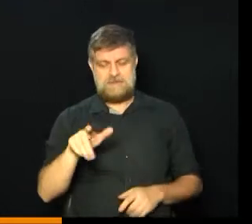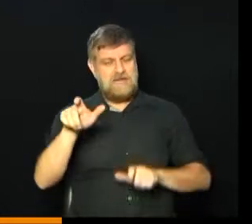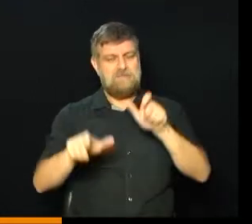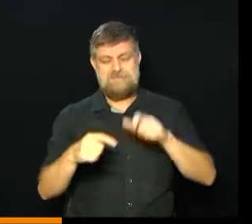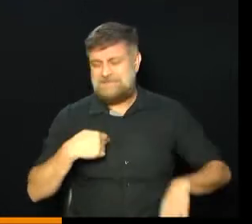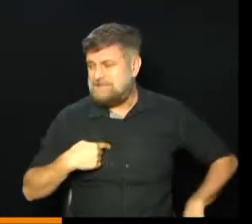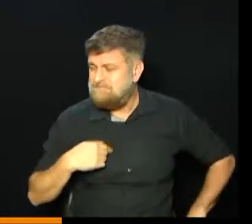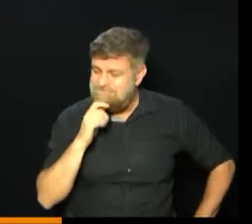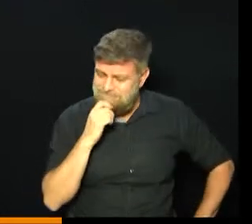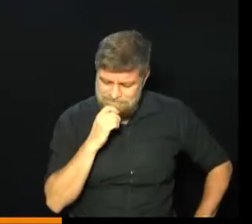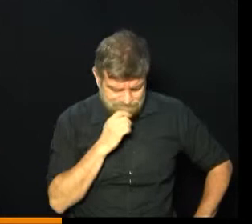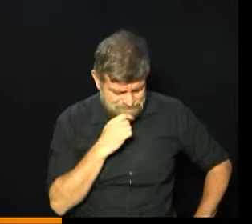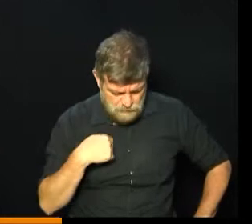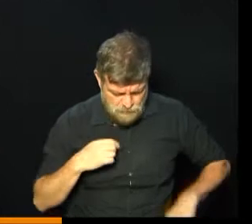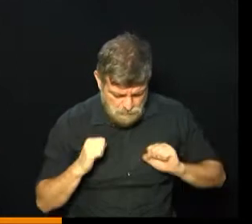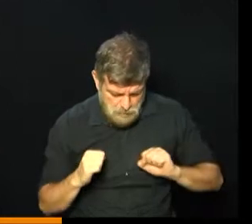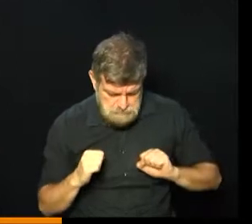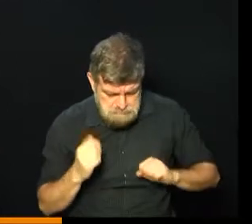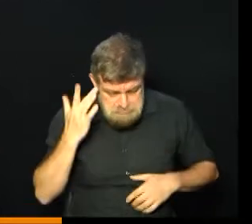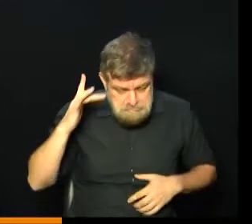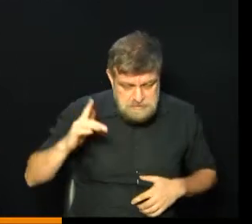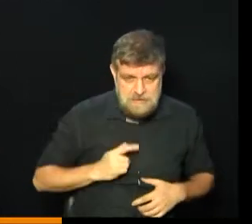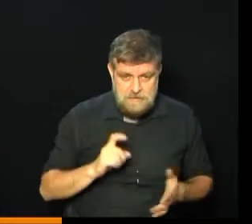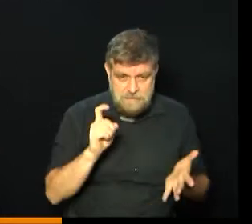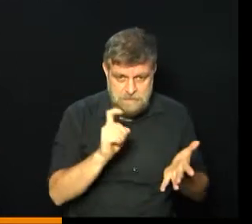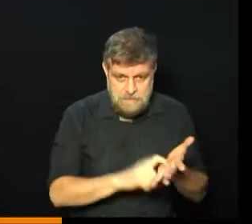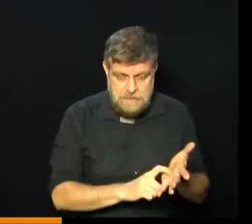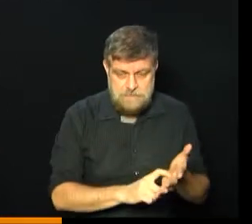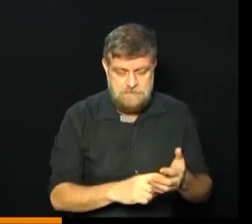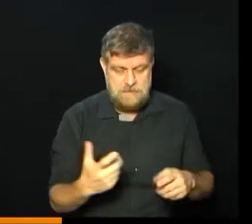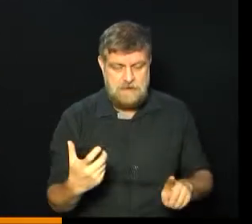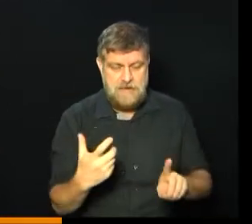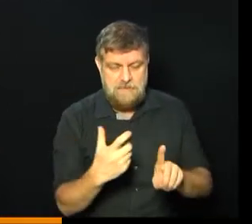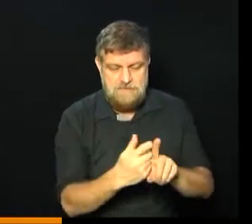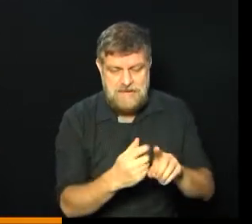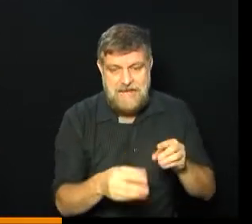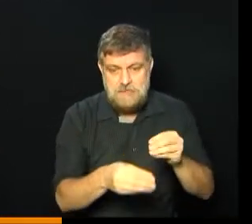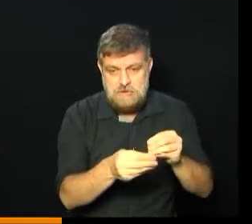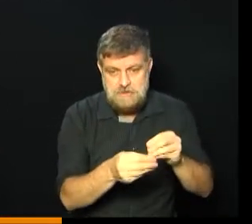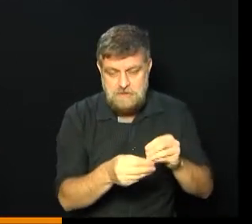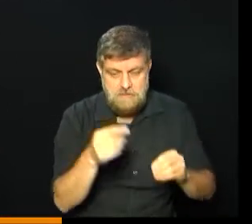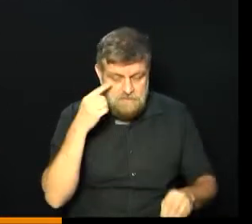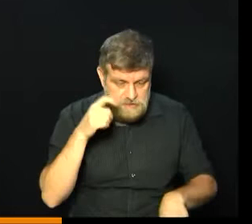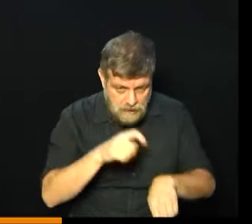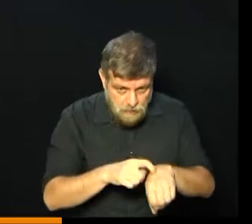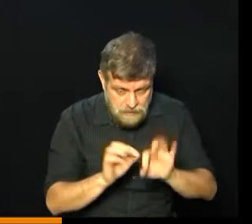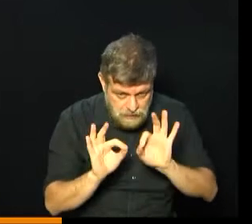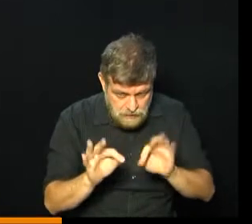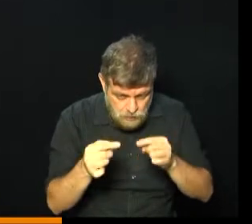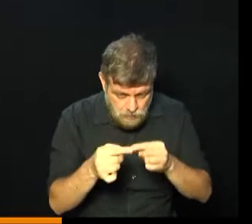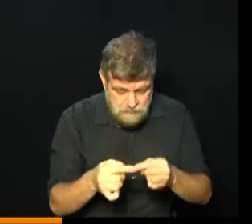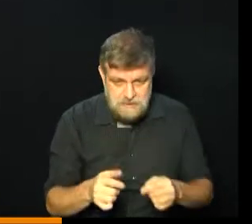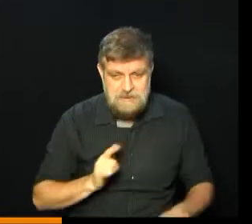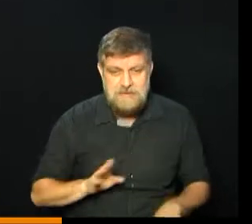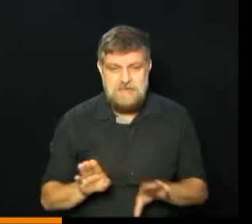pessoas lá eu não tenho certeza se eu já posso ou não entra ali na dose adicional e veja se já é um momento Nós também temos